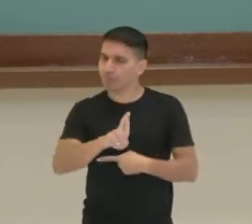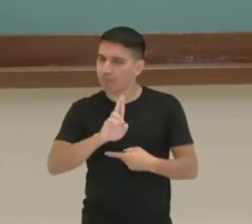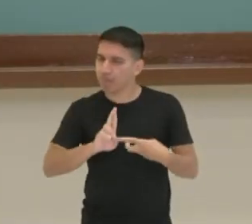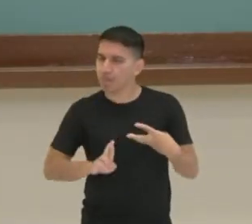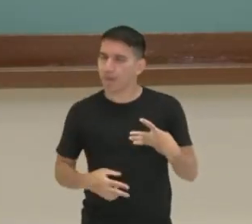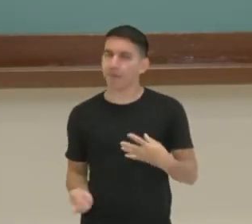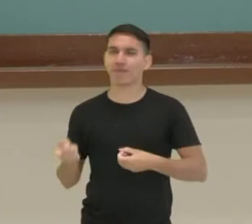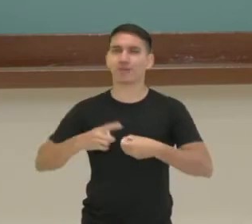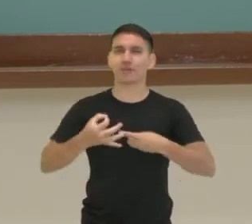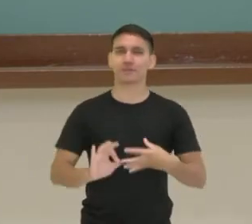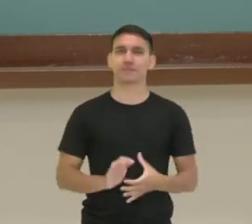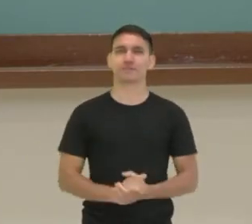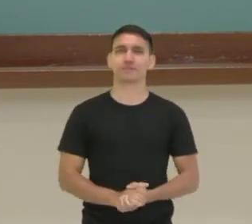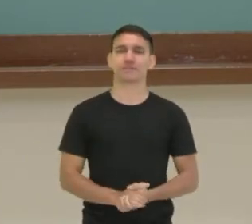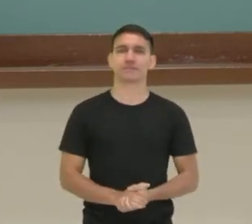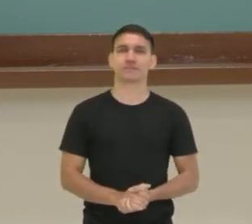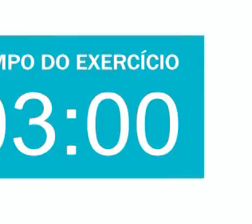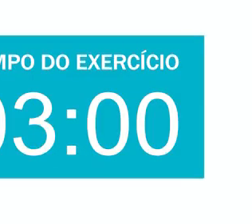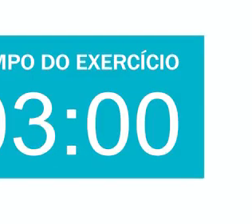resposta e eu já retorno.